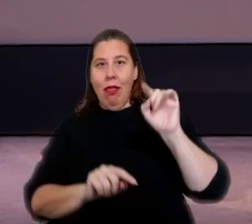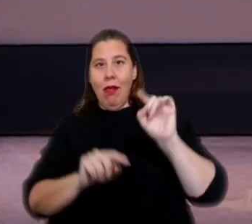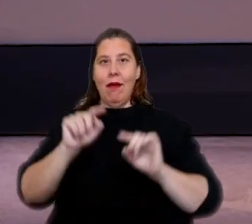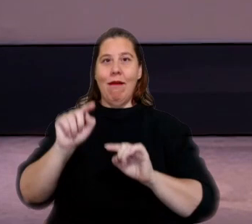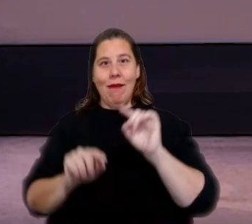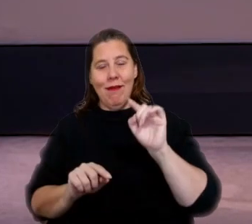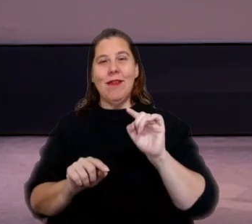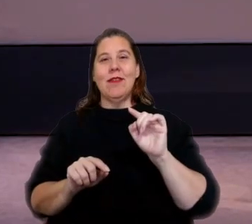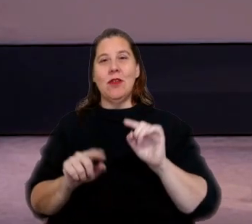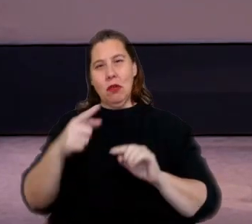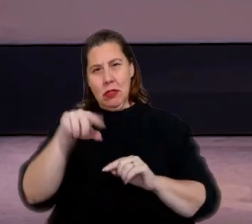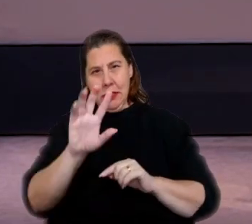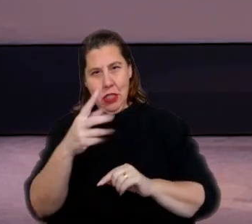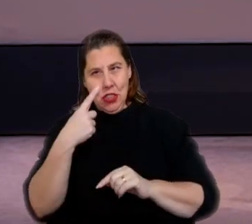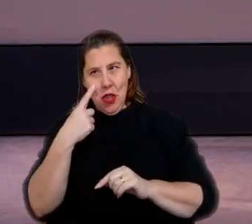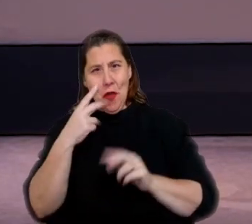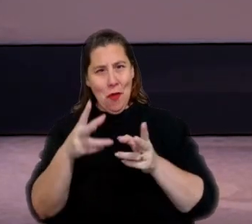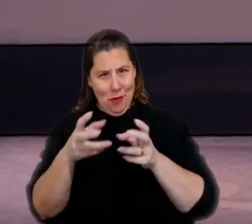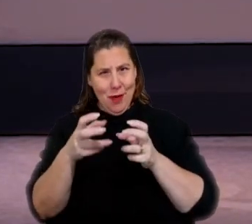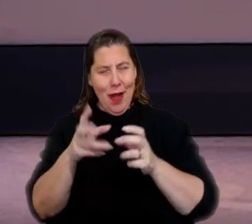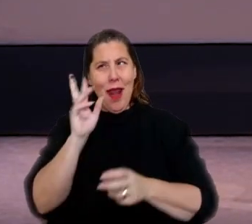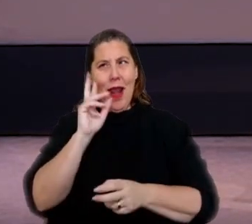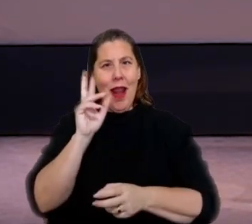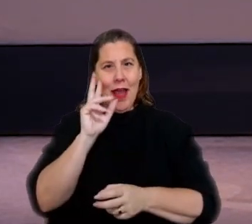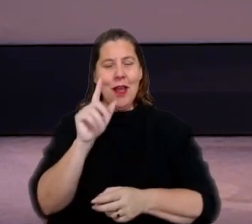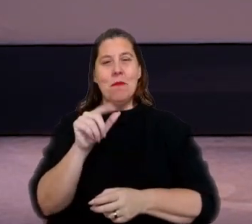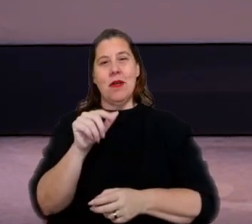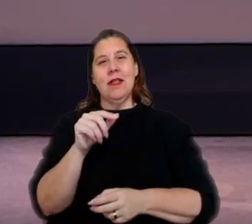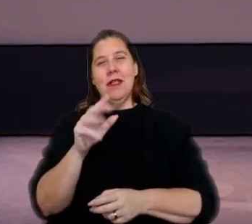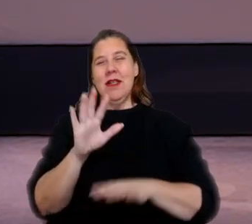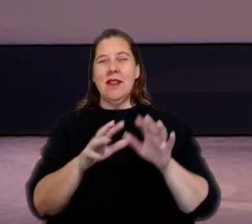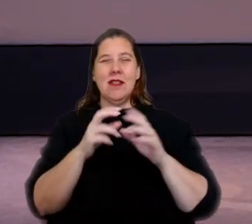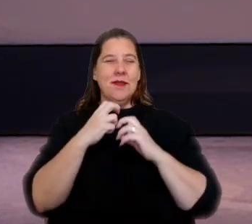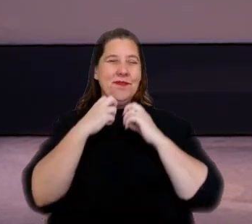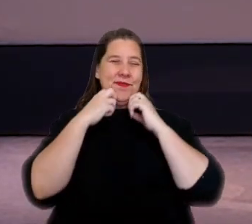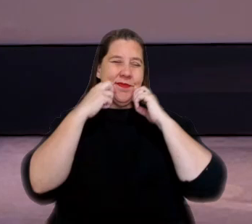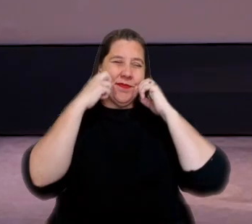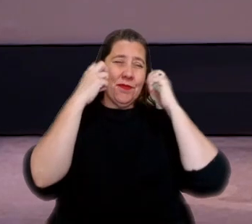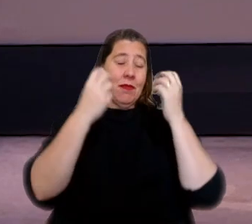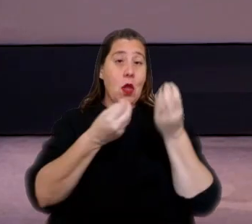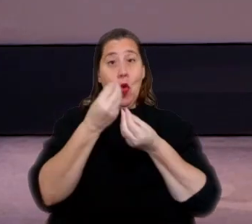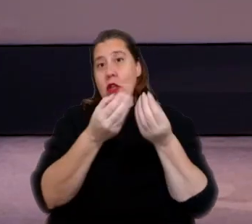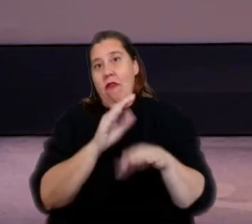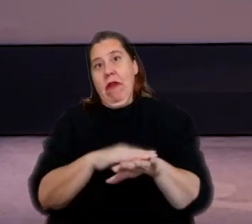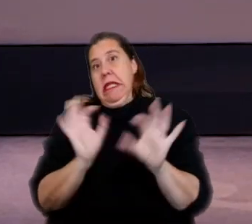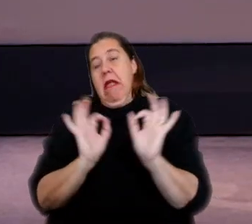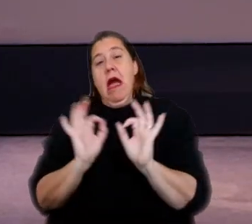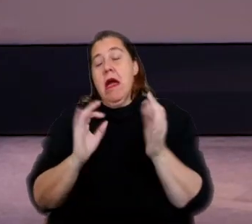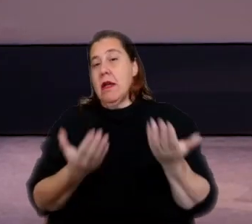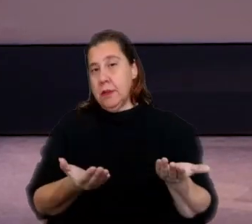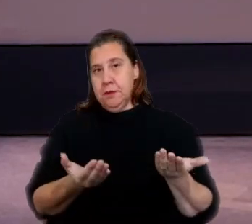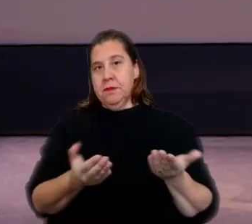desafino imenso. Eu acho que todo mundo já viu ou se lembra, e dá muita vergonha e não tem o que